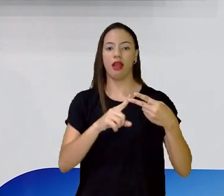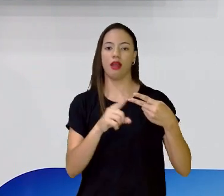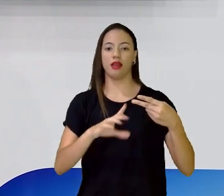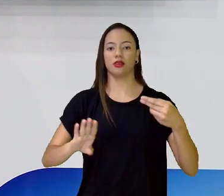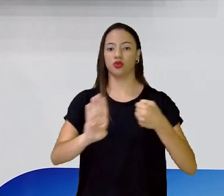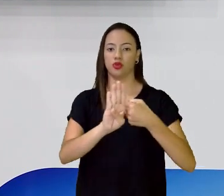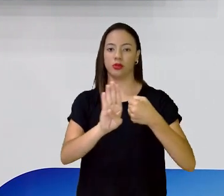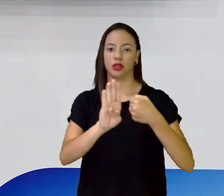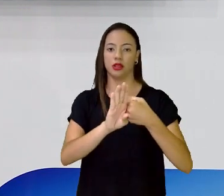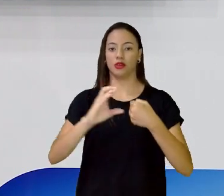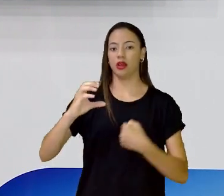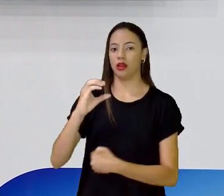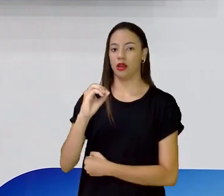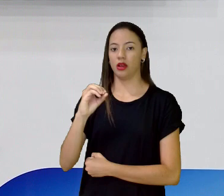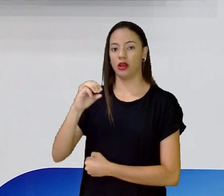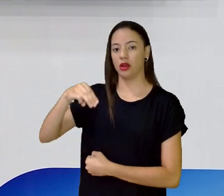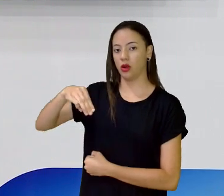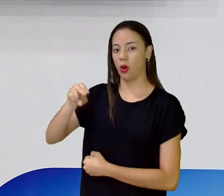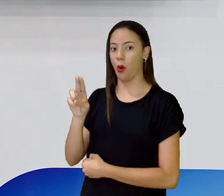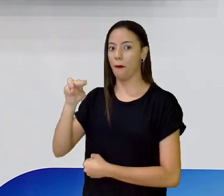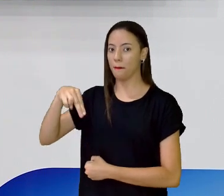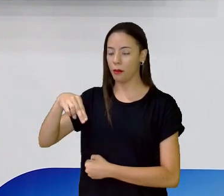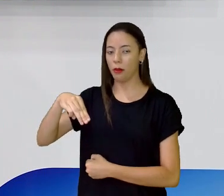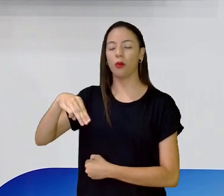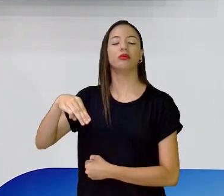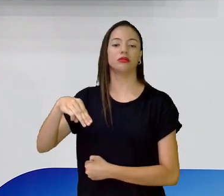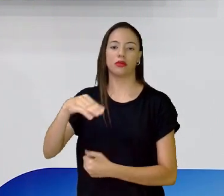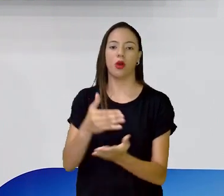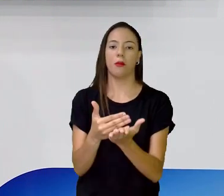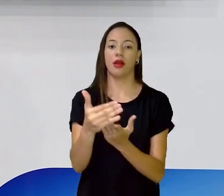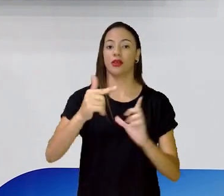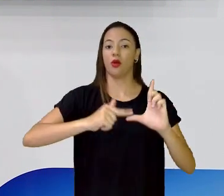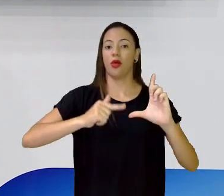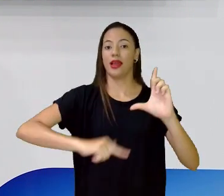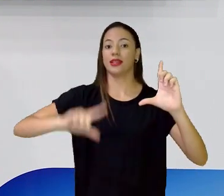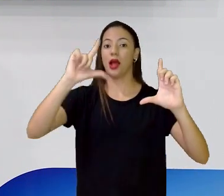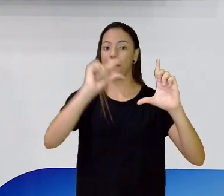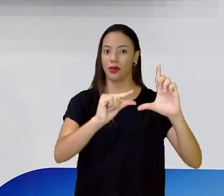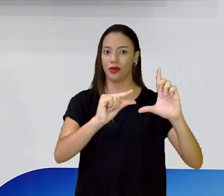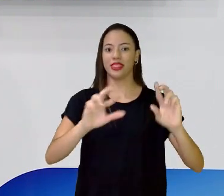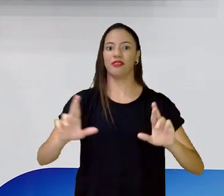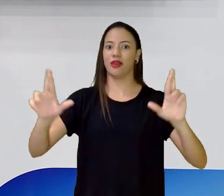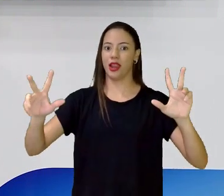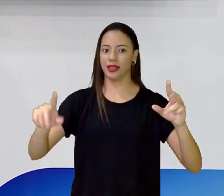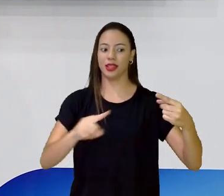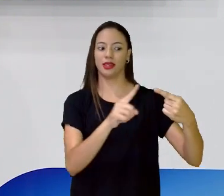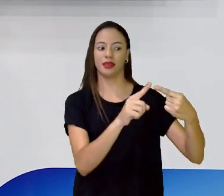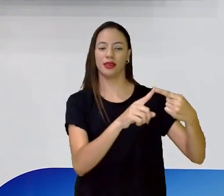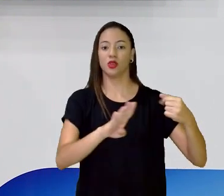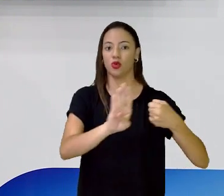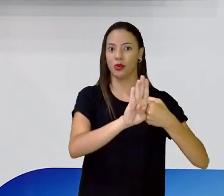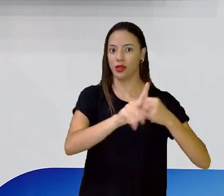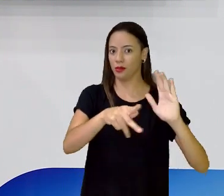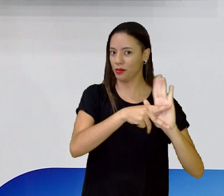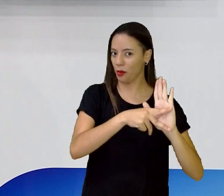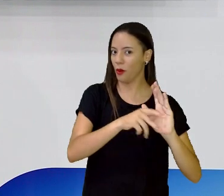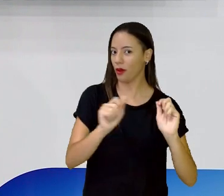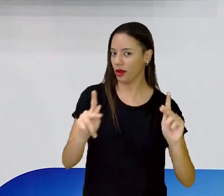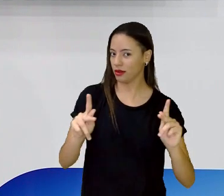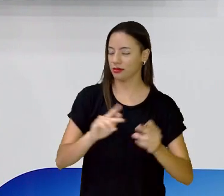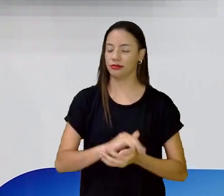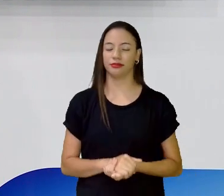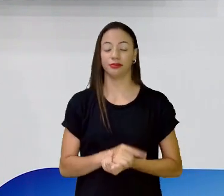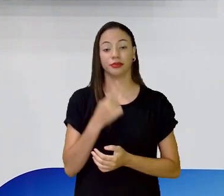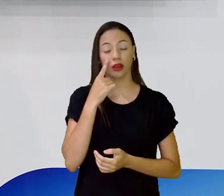E aí é com letra minúscula, diferente do substantivo próprio. Certo, gente? Lembrando,